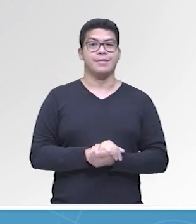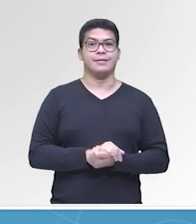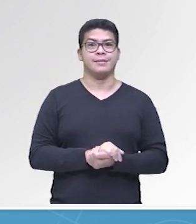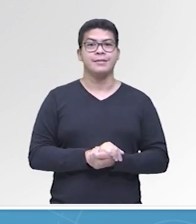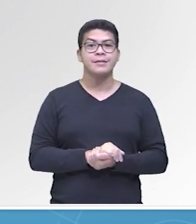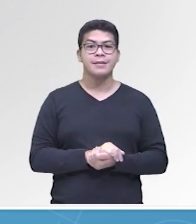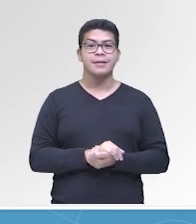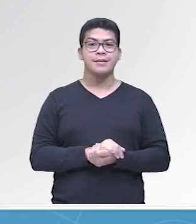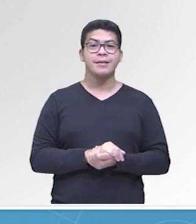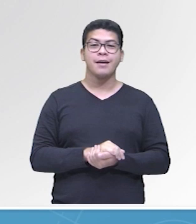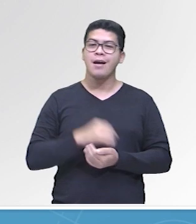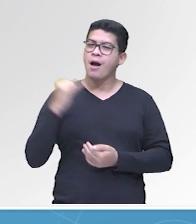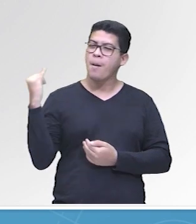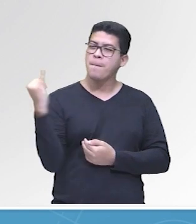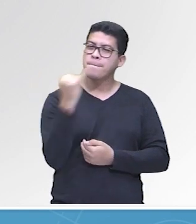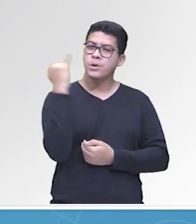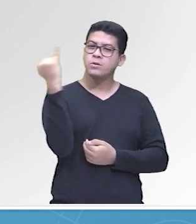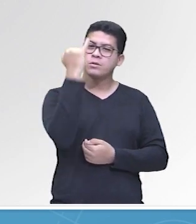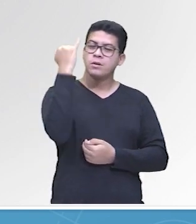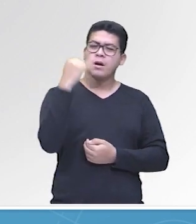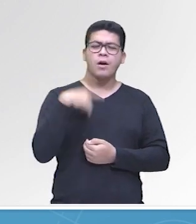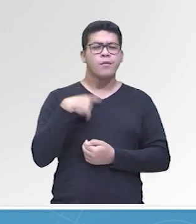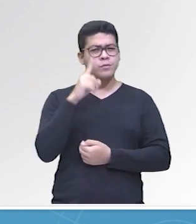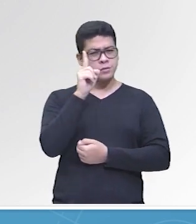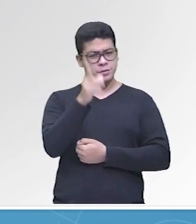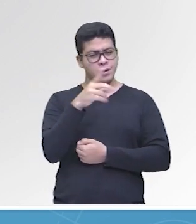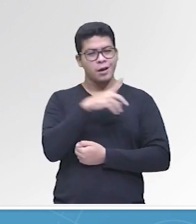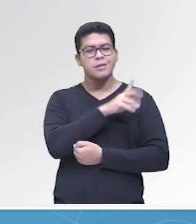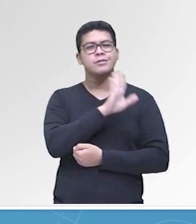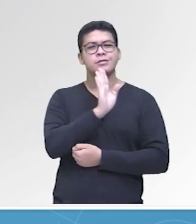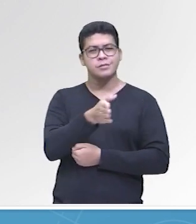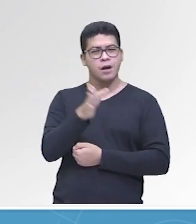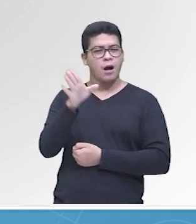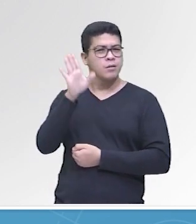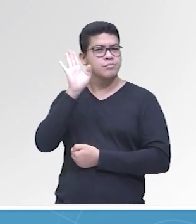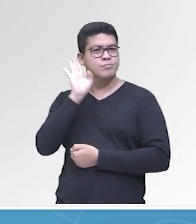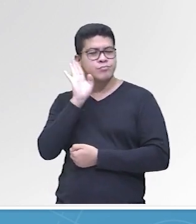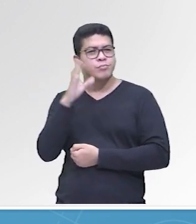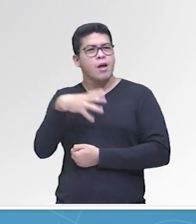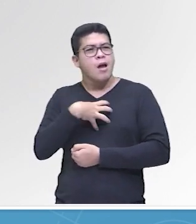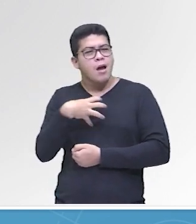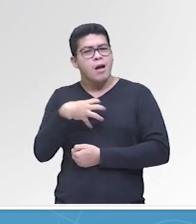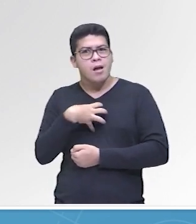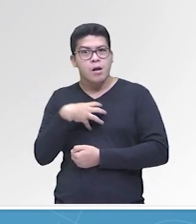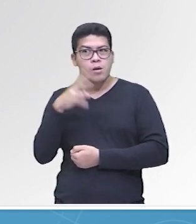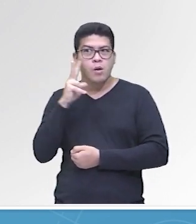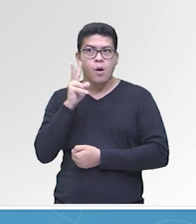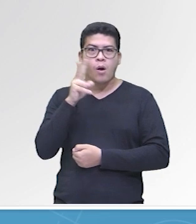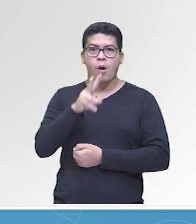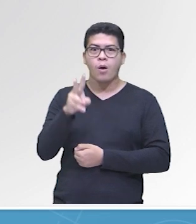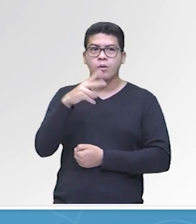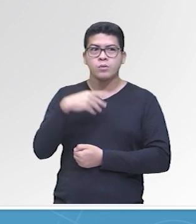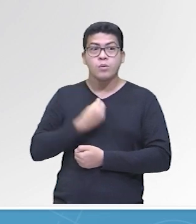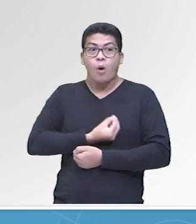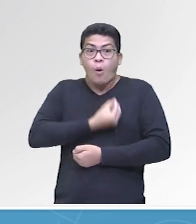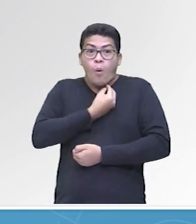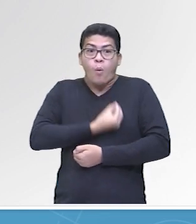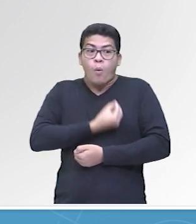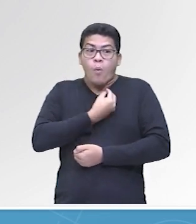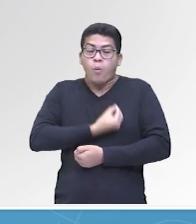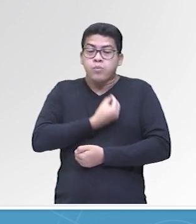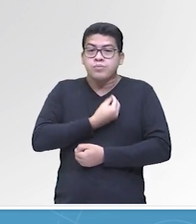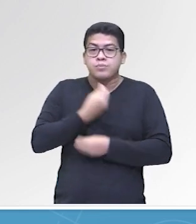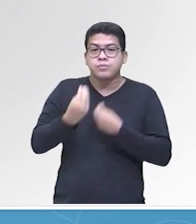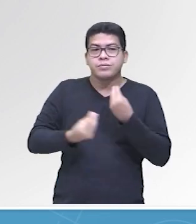são importantes e também você já deve ter escutado que as células são unidade básica da vida. As